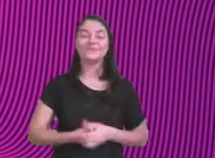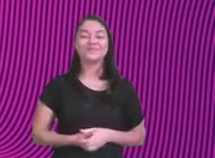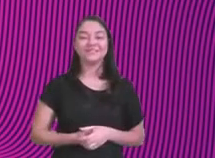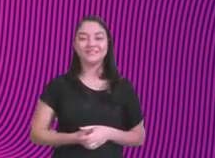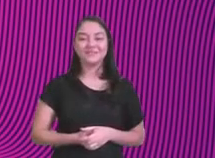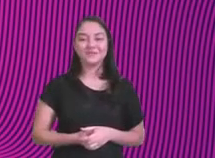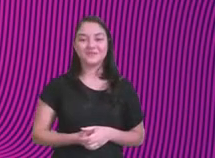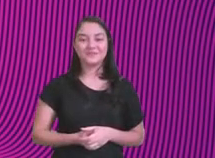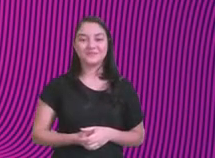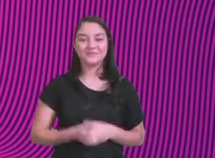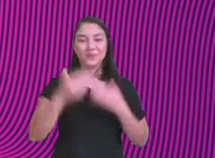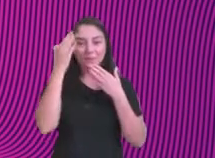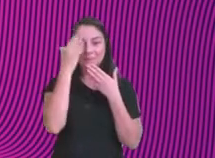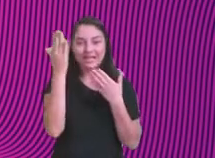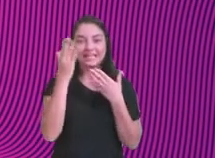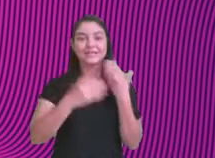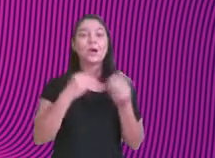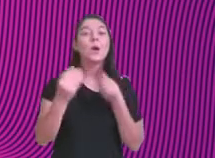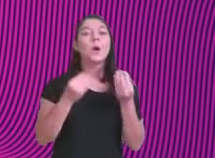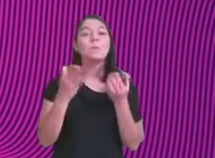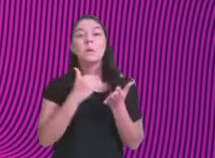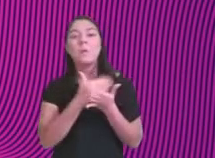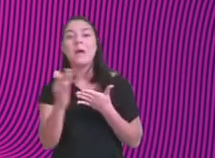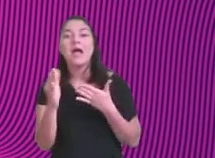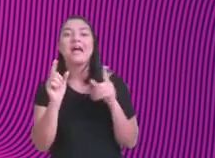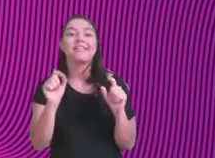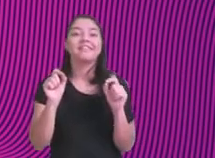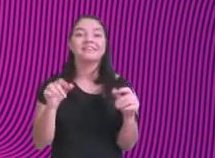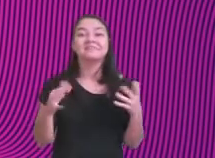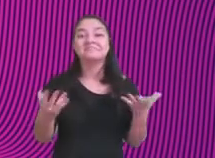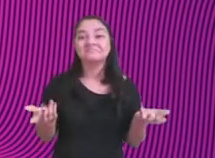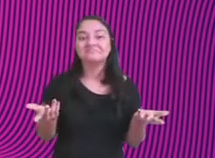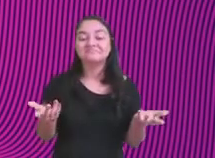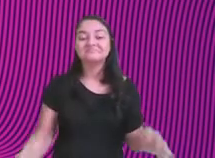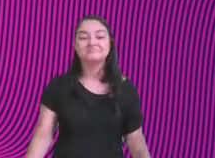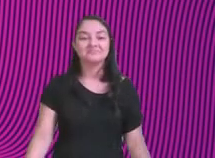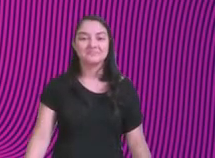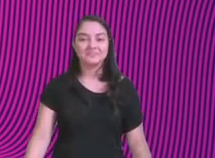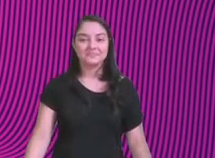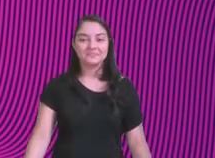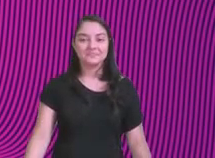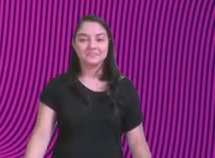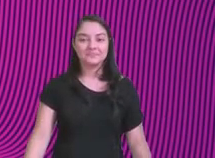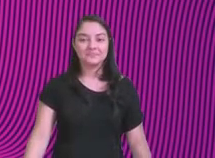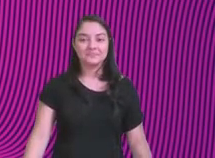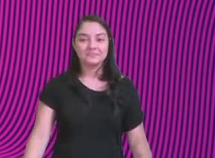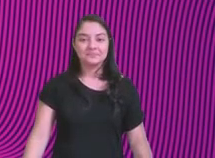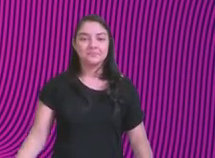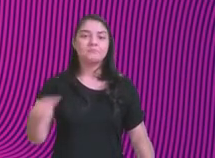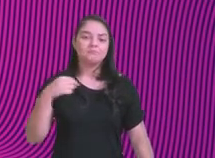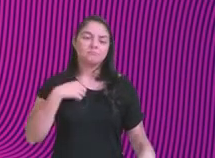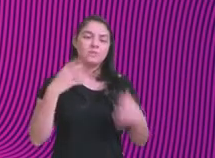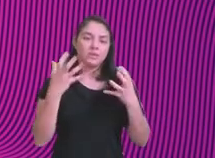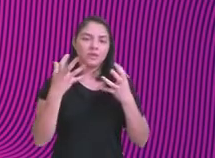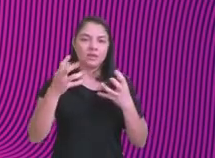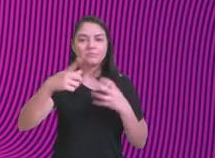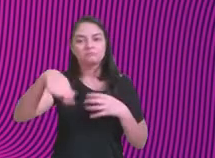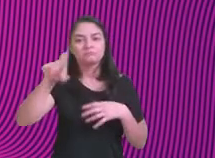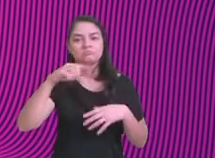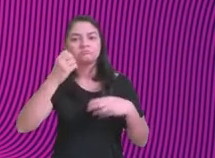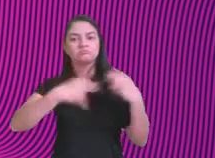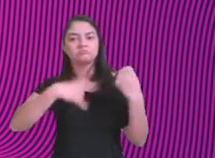Obrigado. Como é que a gente faz? Quem começa? Bom, perfeito. Queria que vocês iniciassem com as considerações